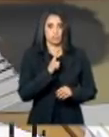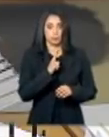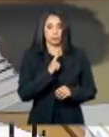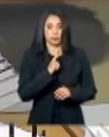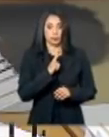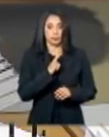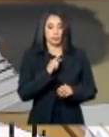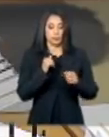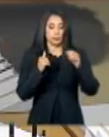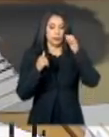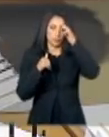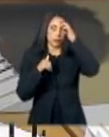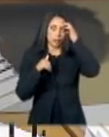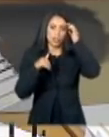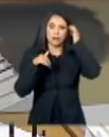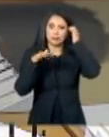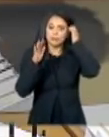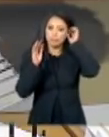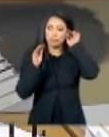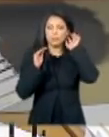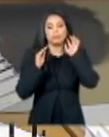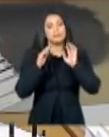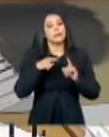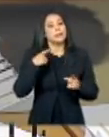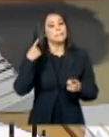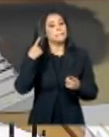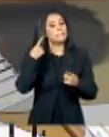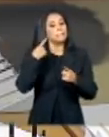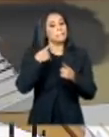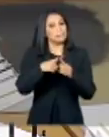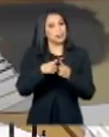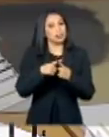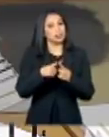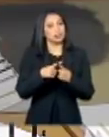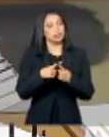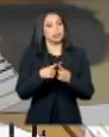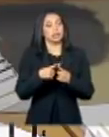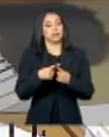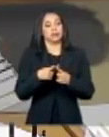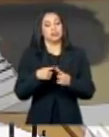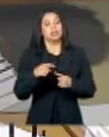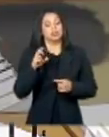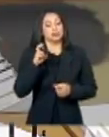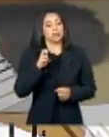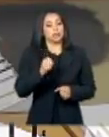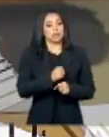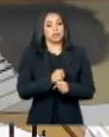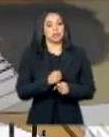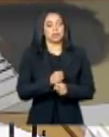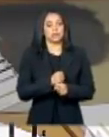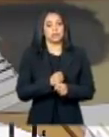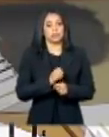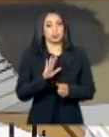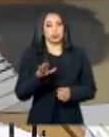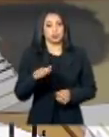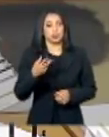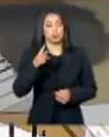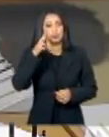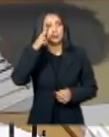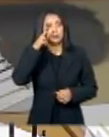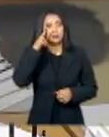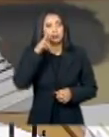de cinco anos segundo sustentado então soltaria os olhos a